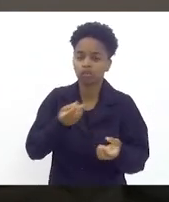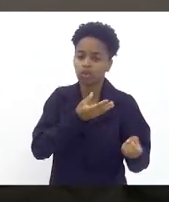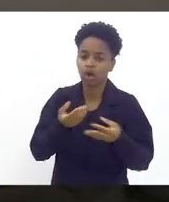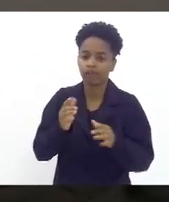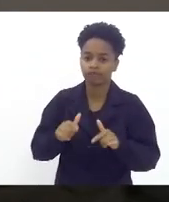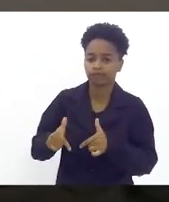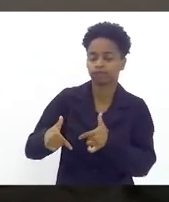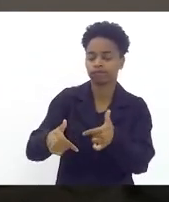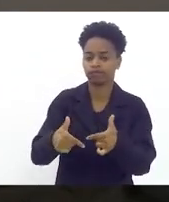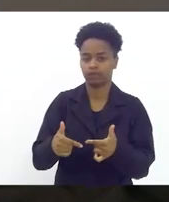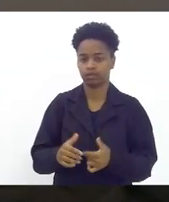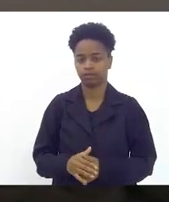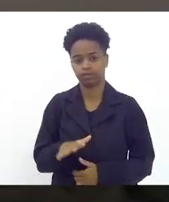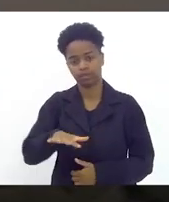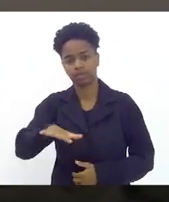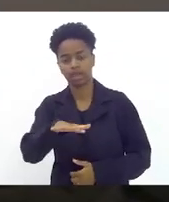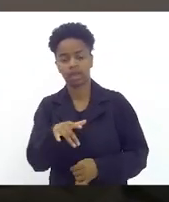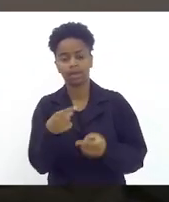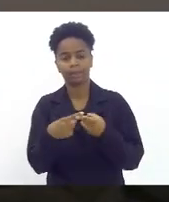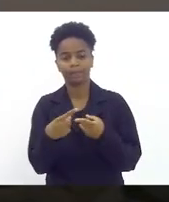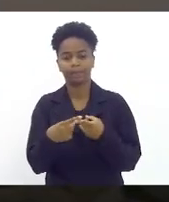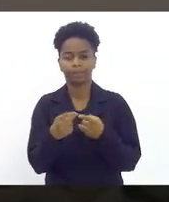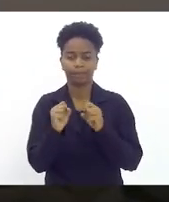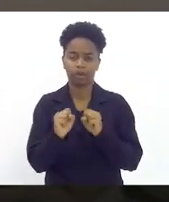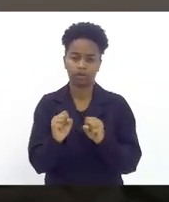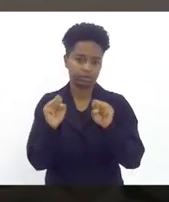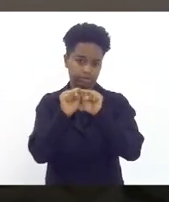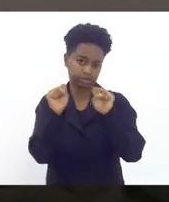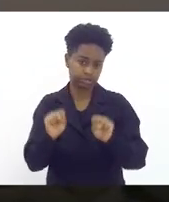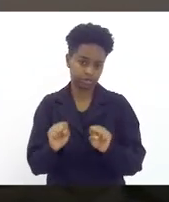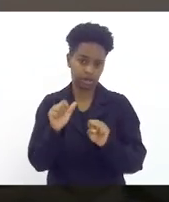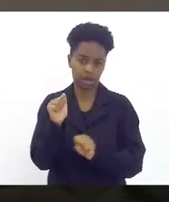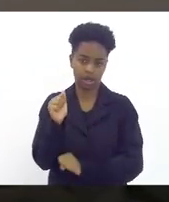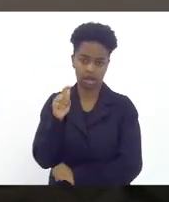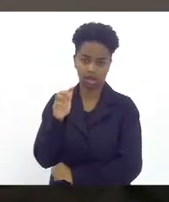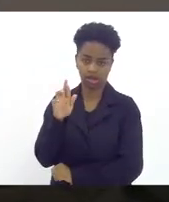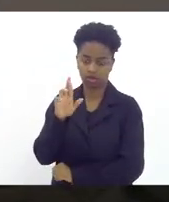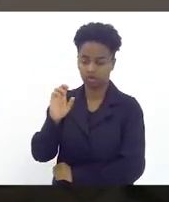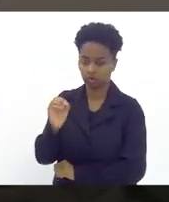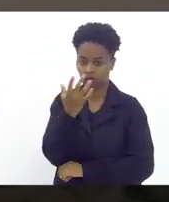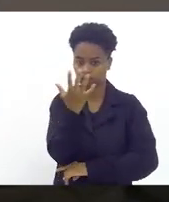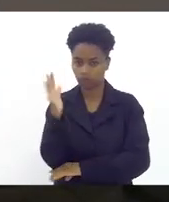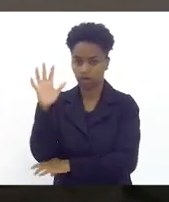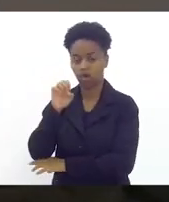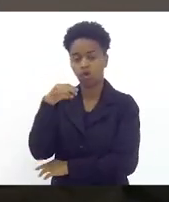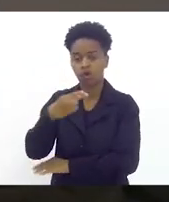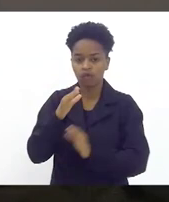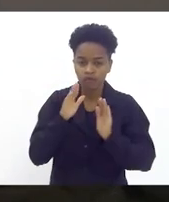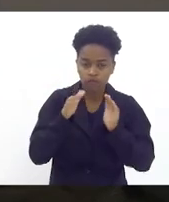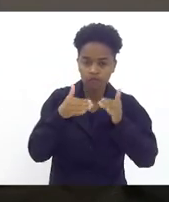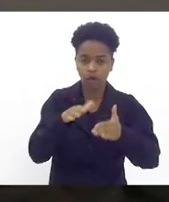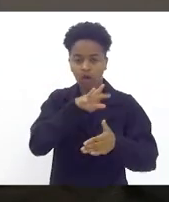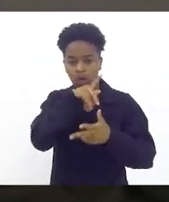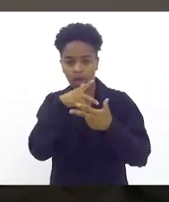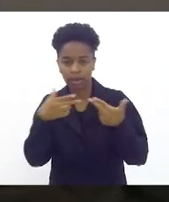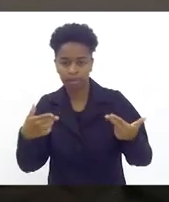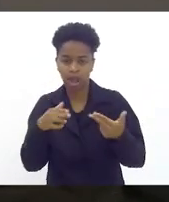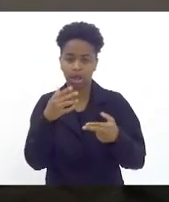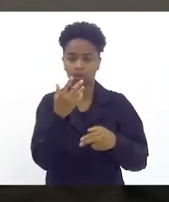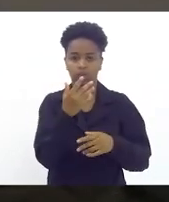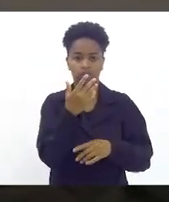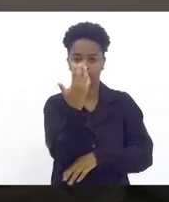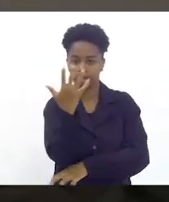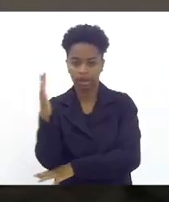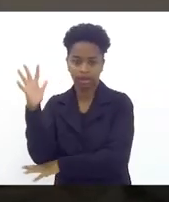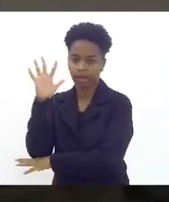a silvicultura seja sistemas agroflorestais sejas com foco em espécies nativas produtos não